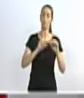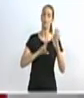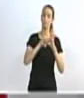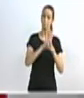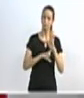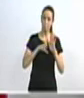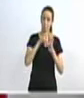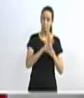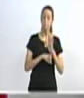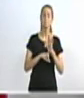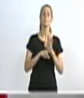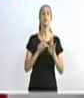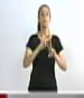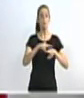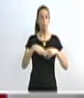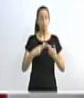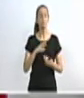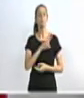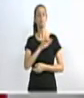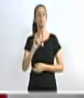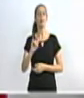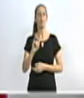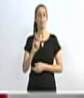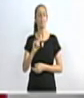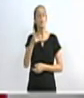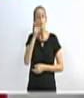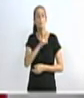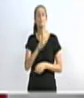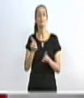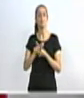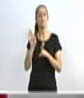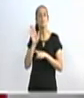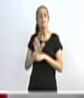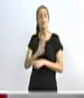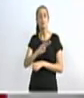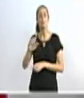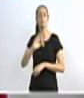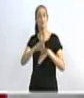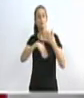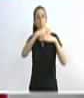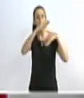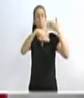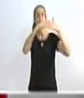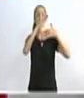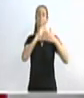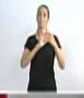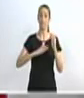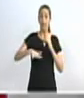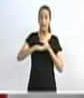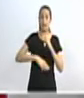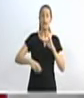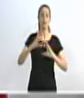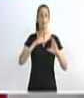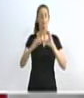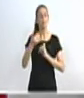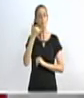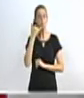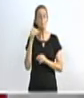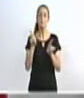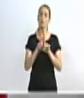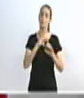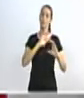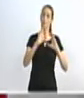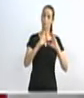a legislação, porque é isso que permitirá que Blumenau cresça. na questão de comunicação e, junto com a